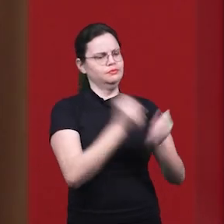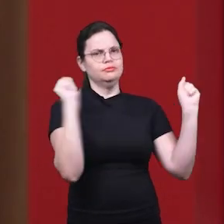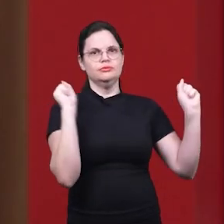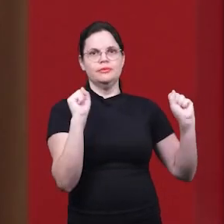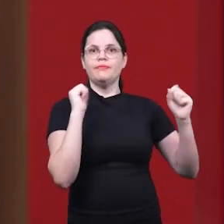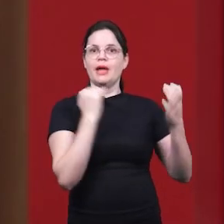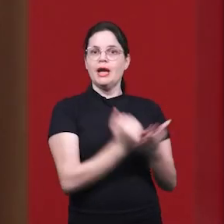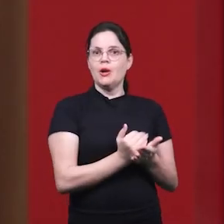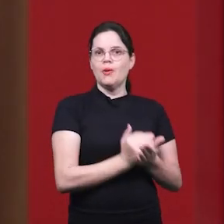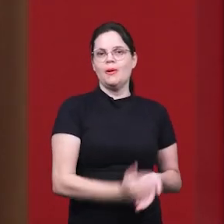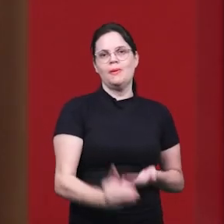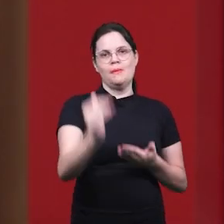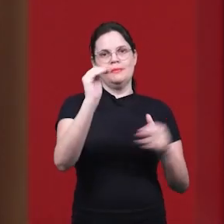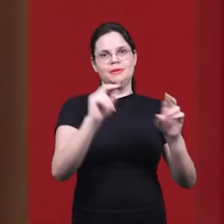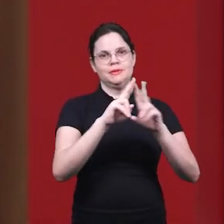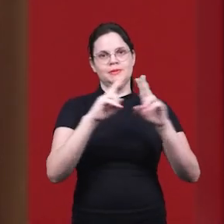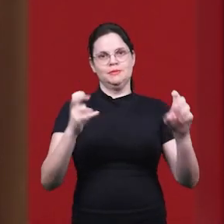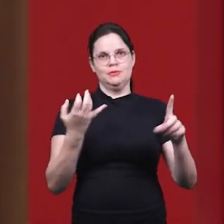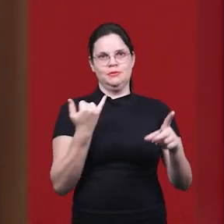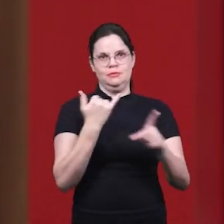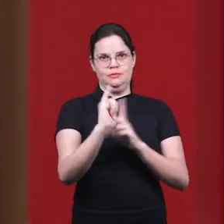é um marcador profético.